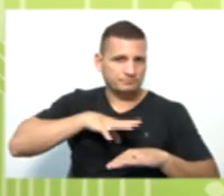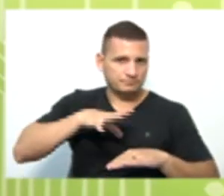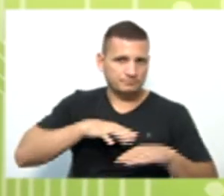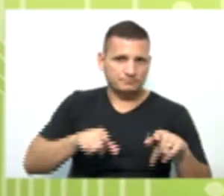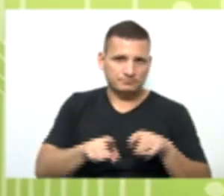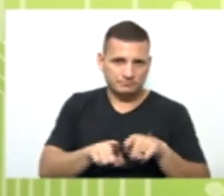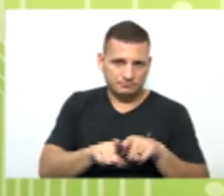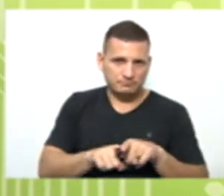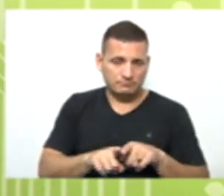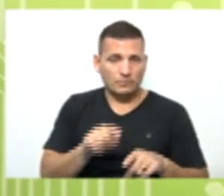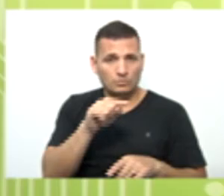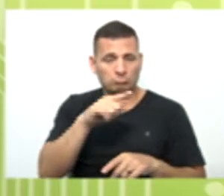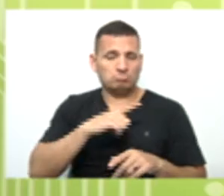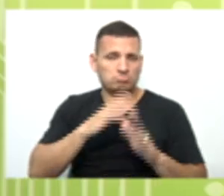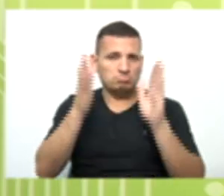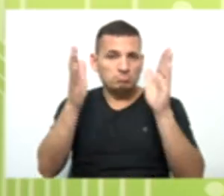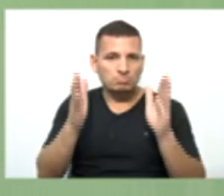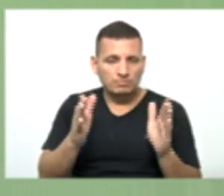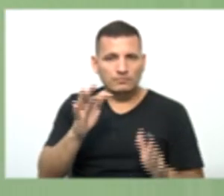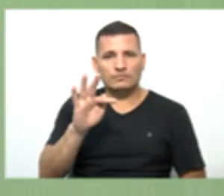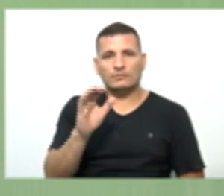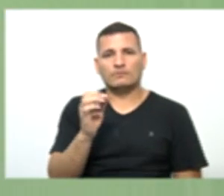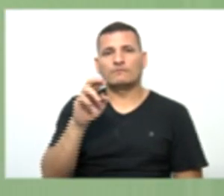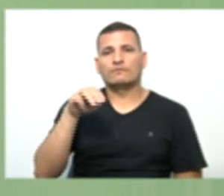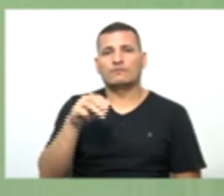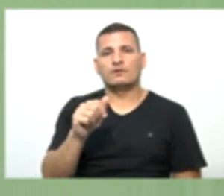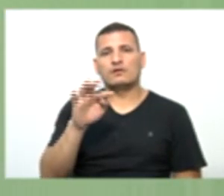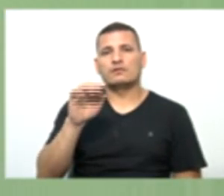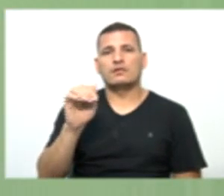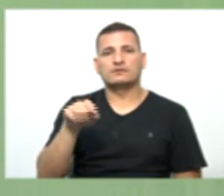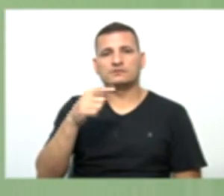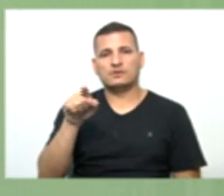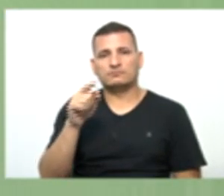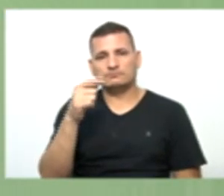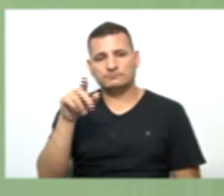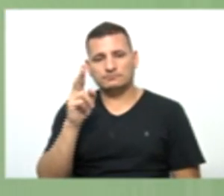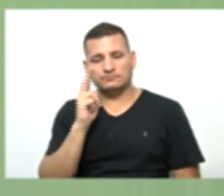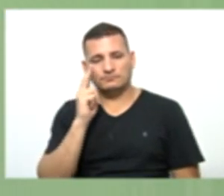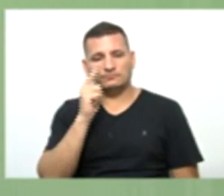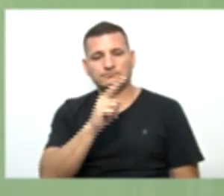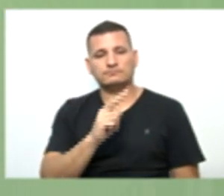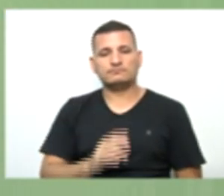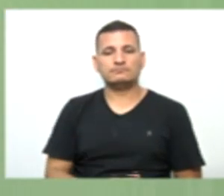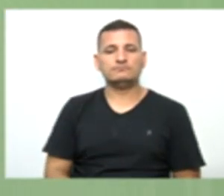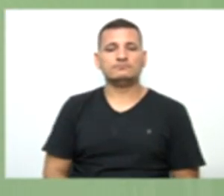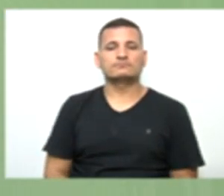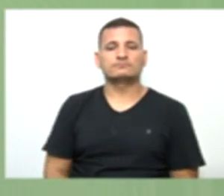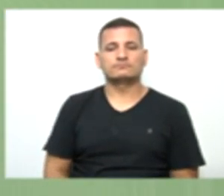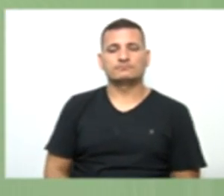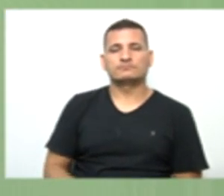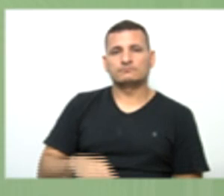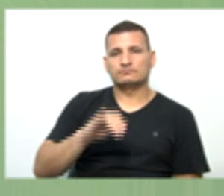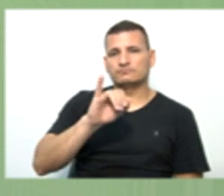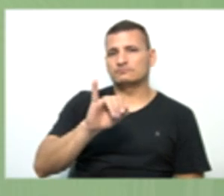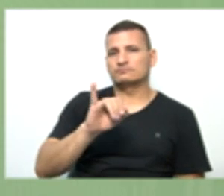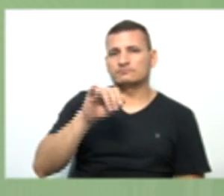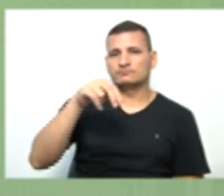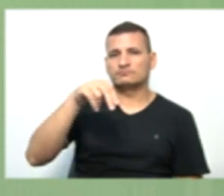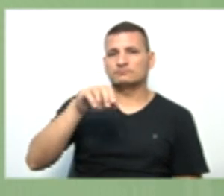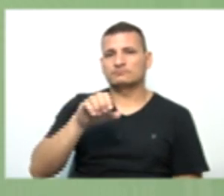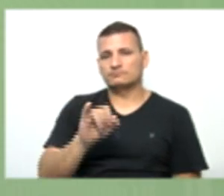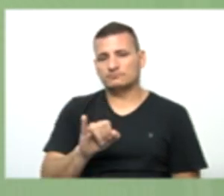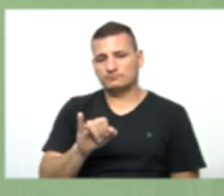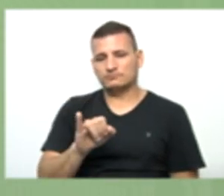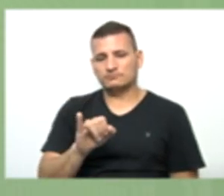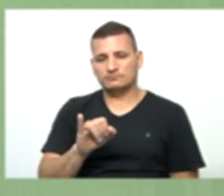questões de formatação, como, por exemplo, você vê aí, né, a abreviação, Instituto Nacional de Empreendedorismo, né, fala que